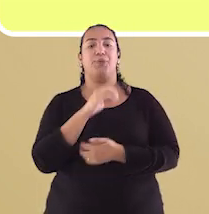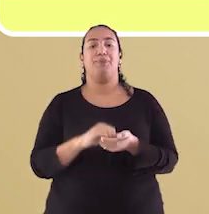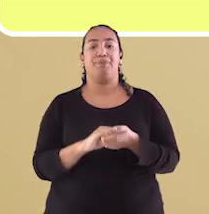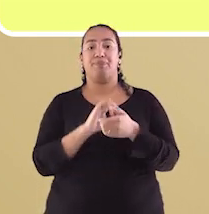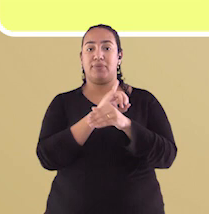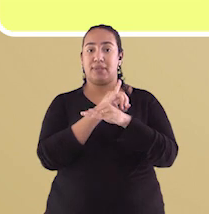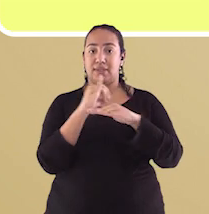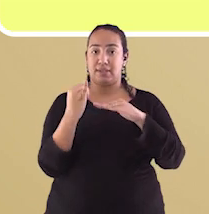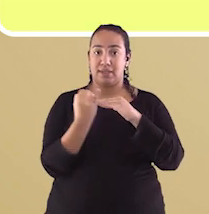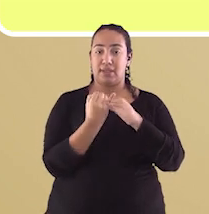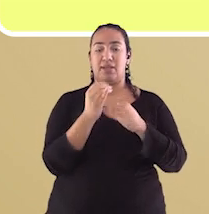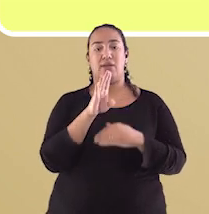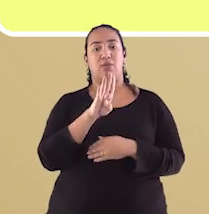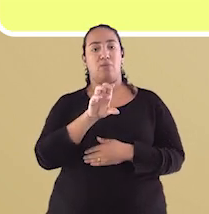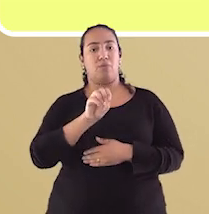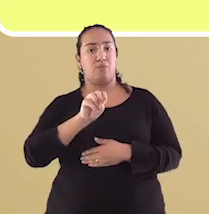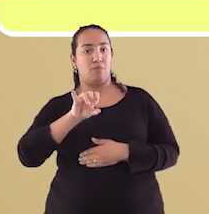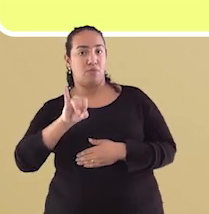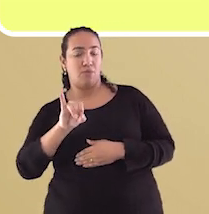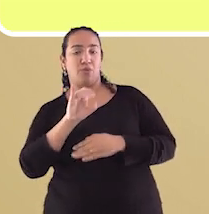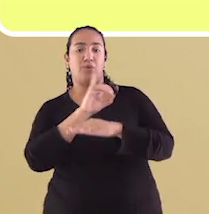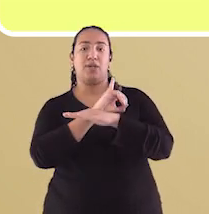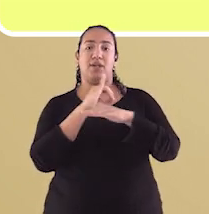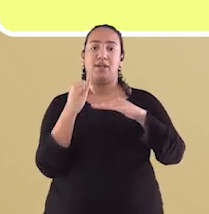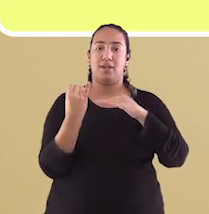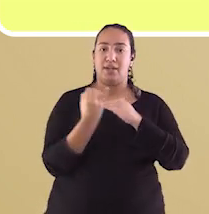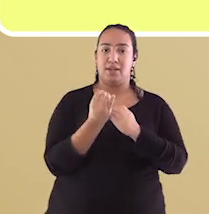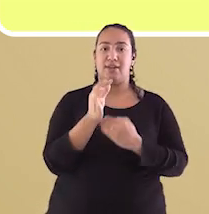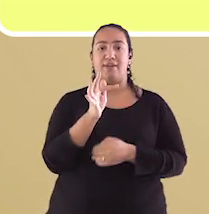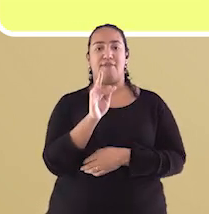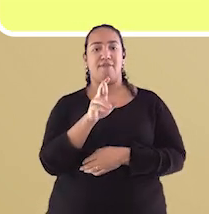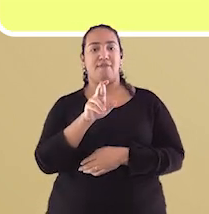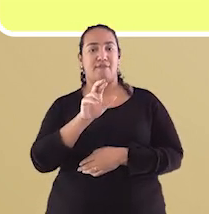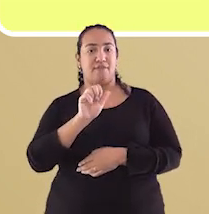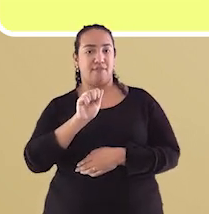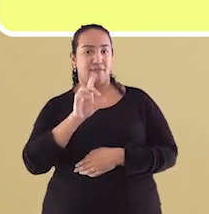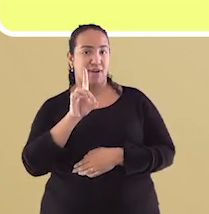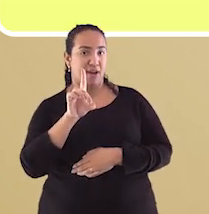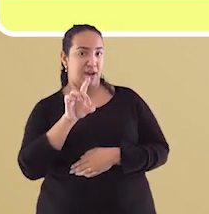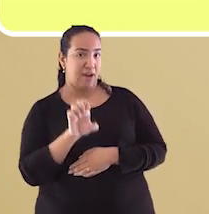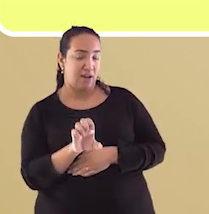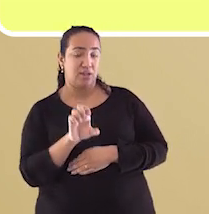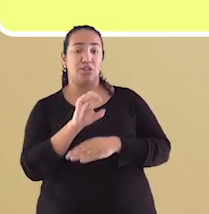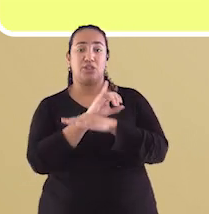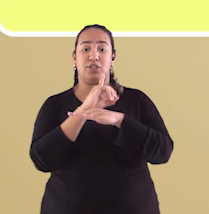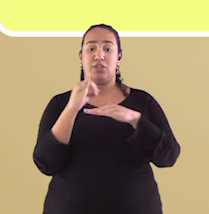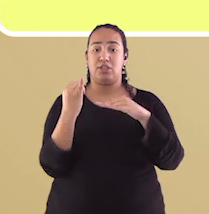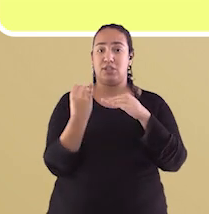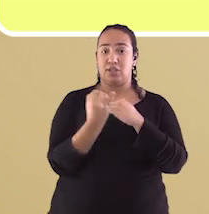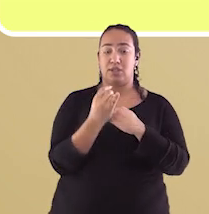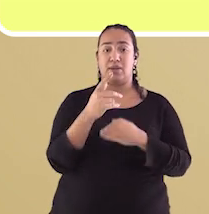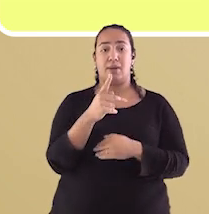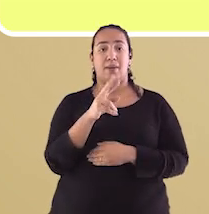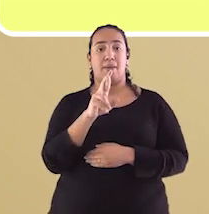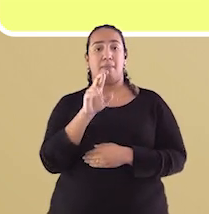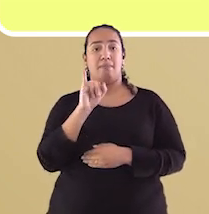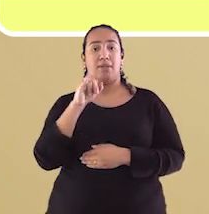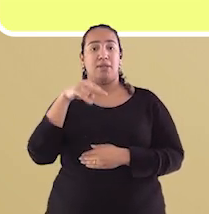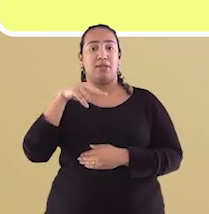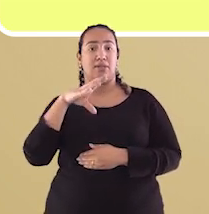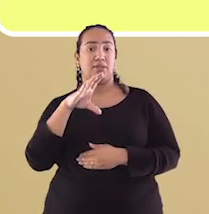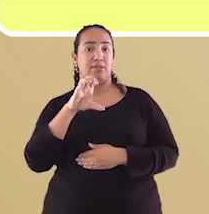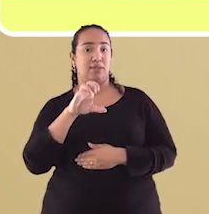do Boi, Ilha do Frade, Ilha do Príncipe. Essa última, hoje, está anexada à